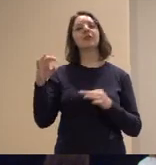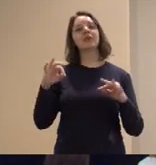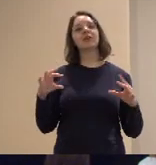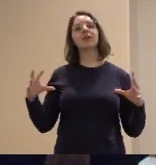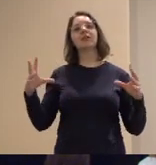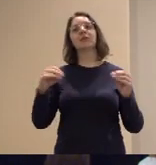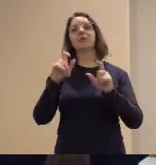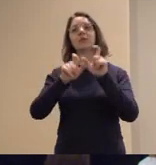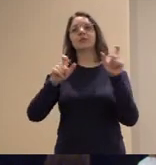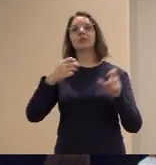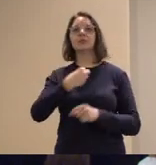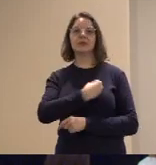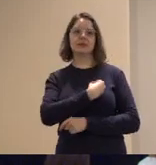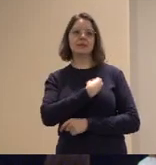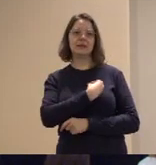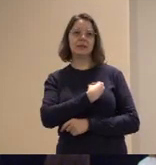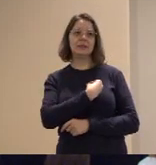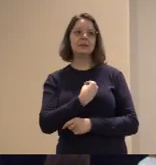aqui presentes.